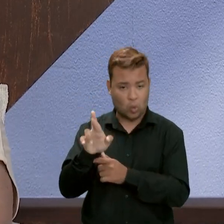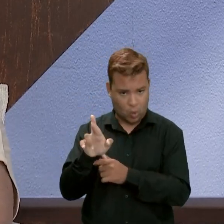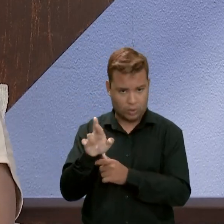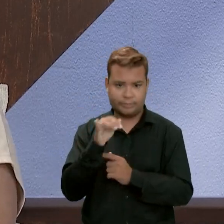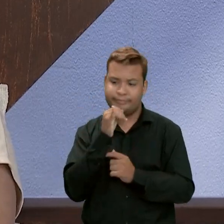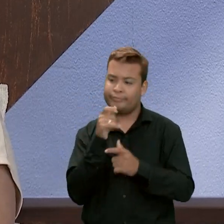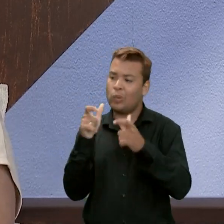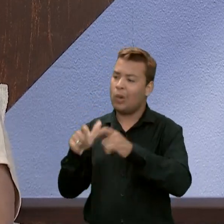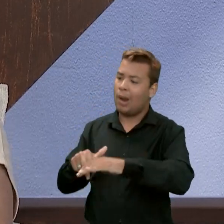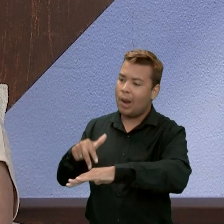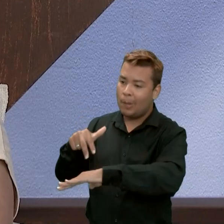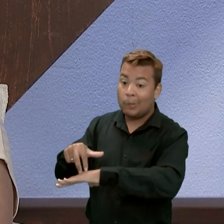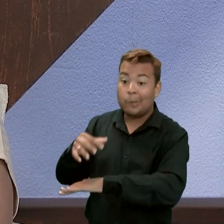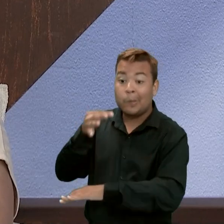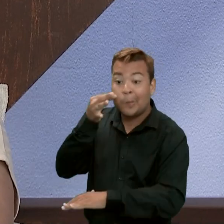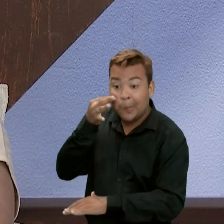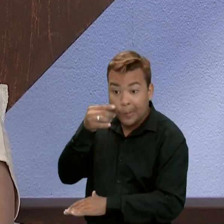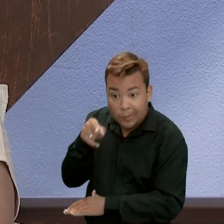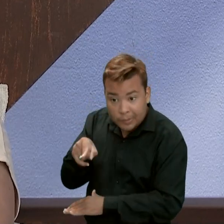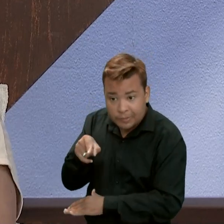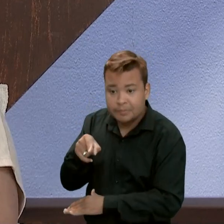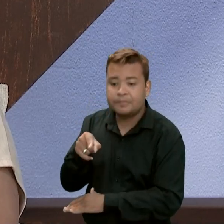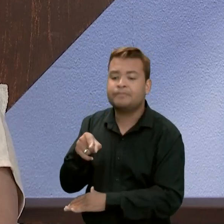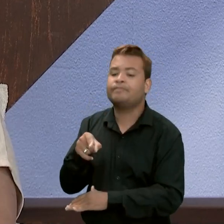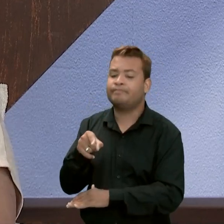Mas a gente tem também,